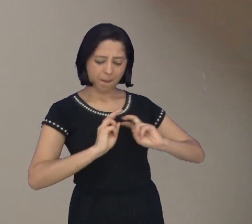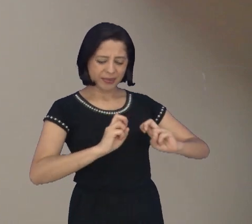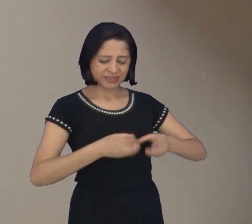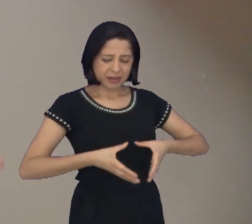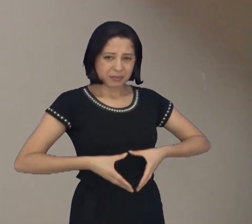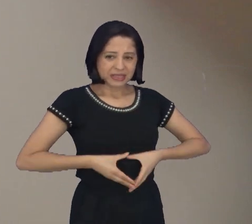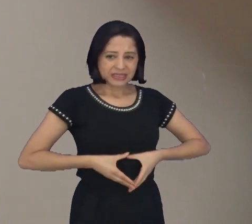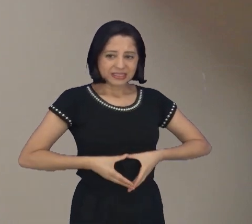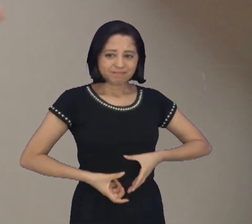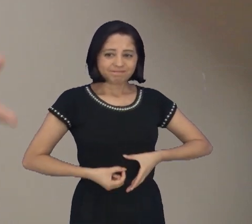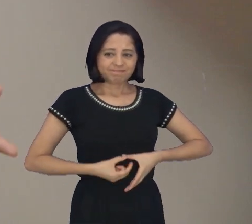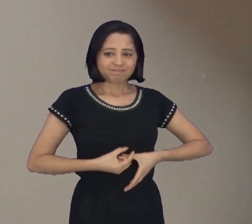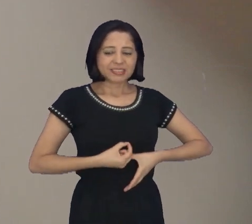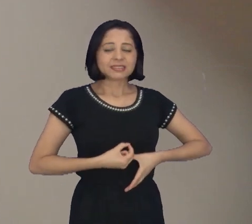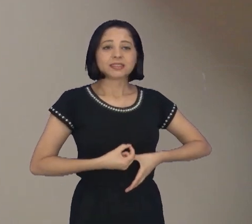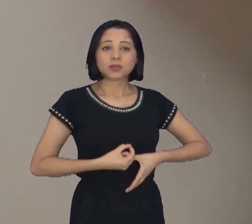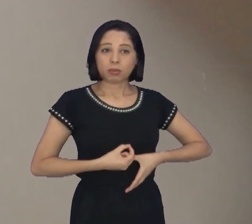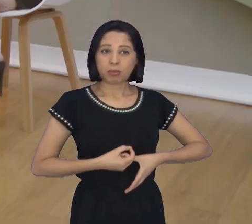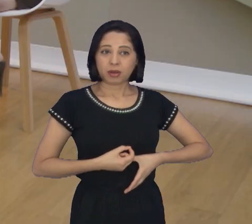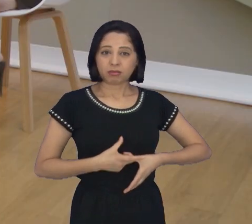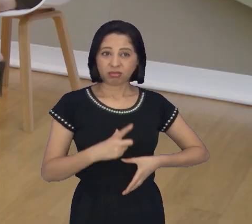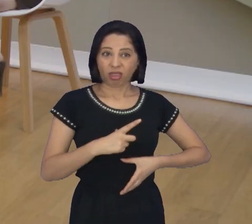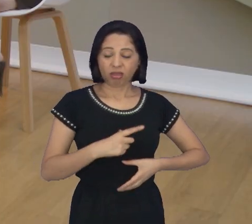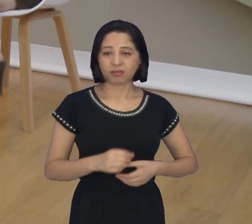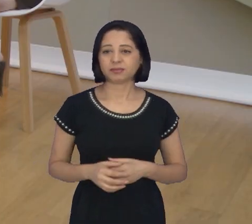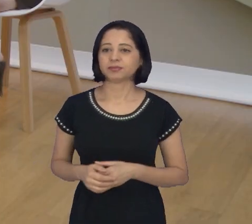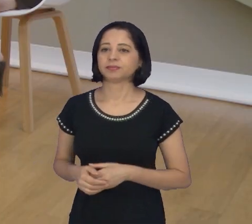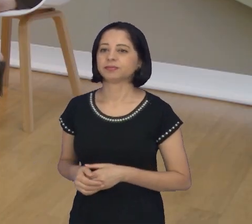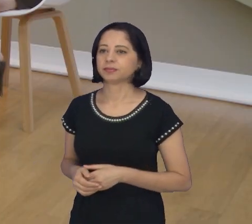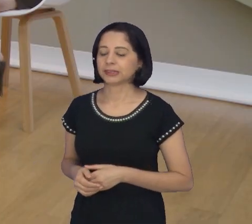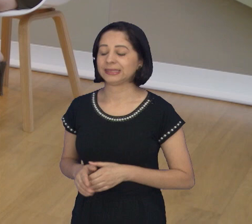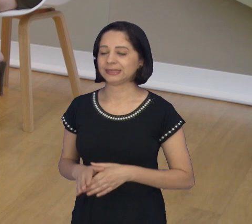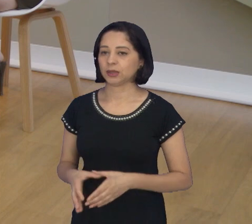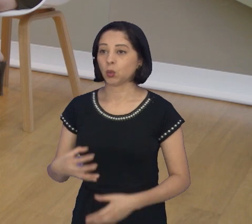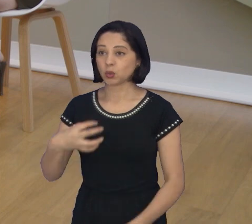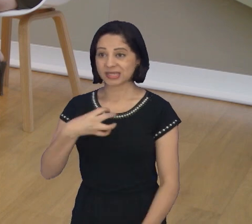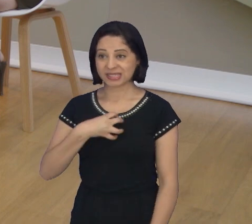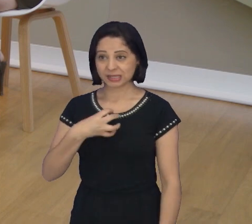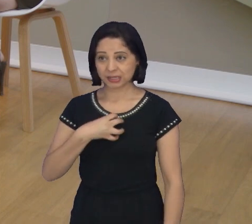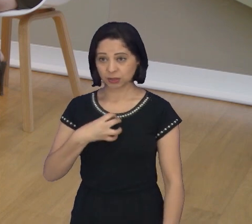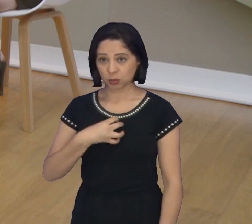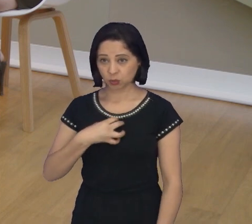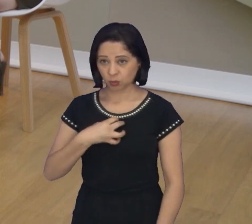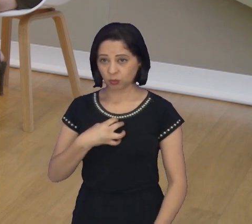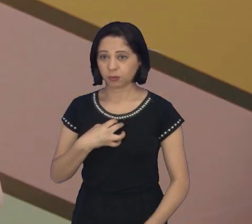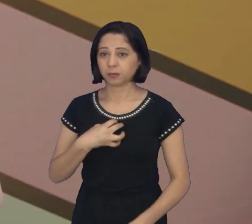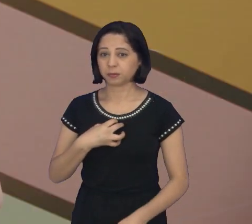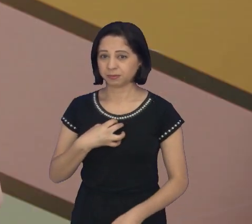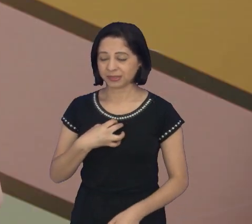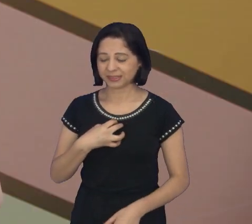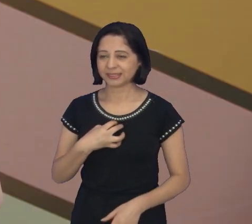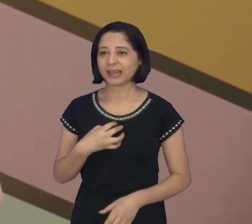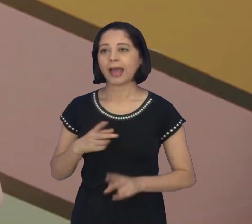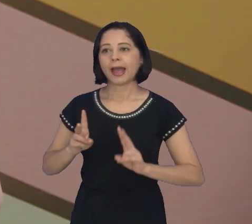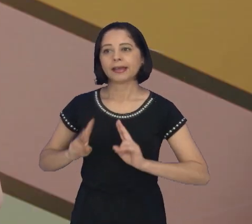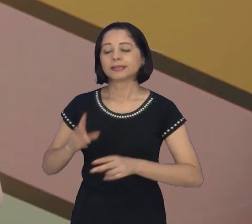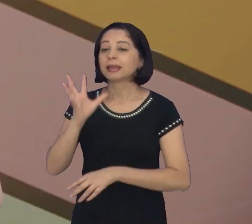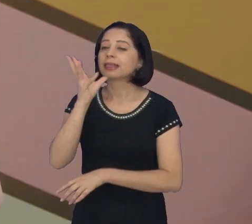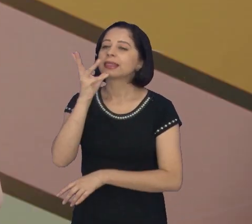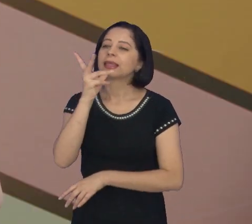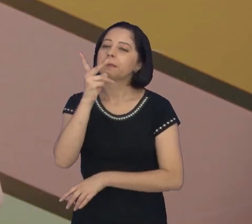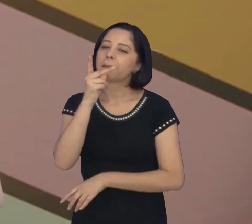no colo de útero? Quais são esses exames? Os sintomas, eles geralmente aparecem mais tardiamente. Esse é o